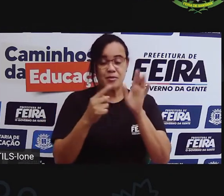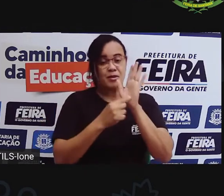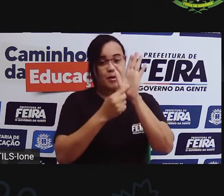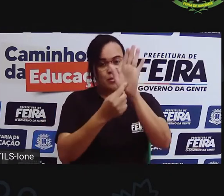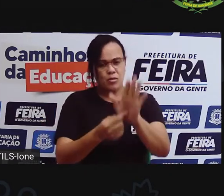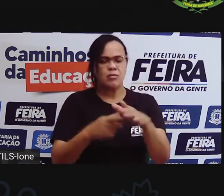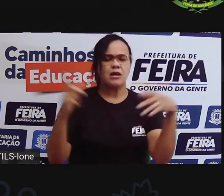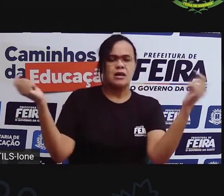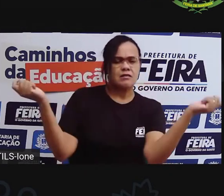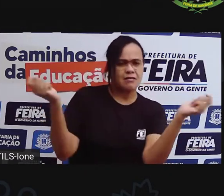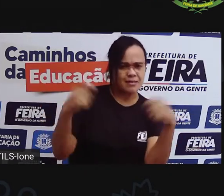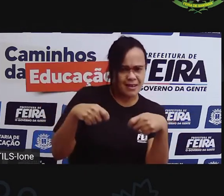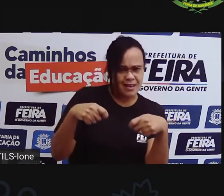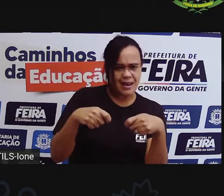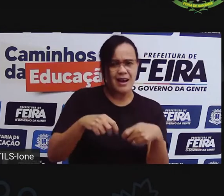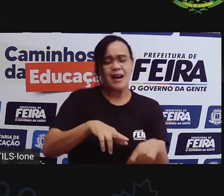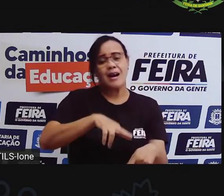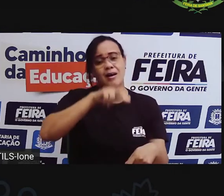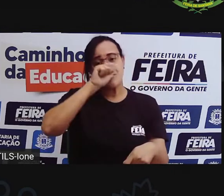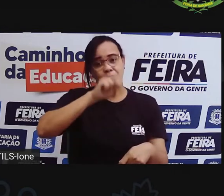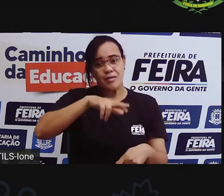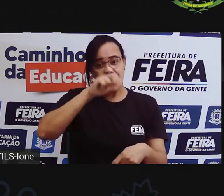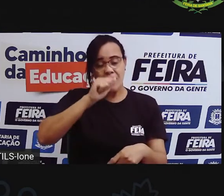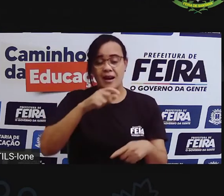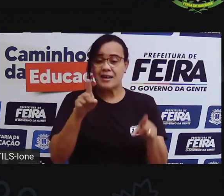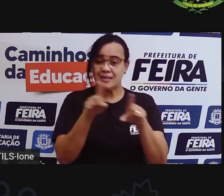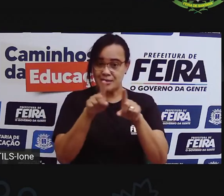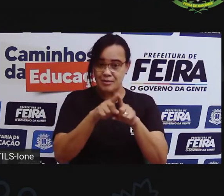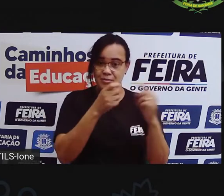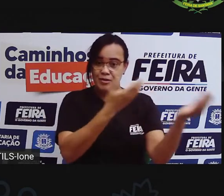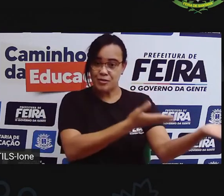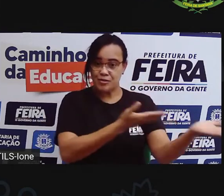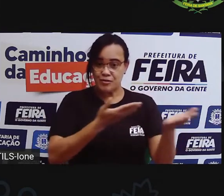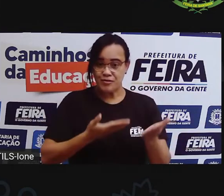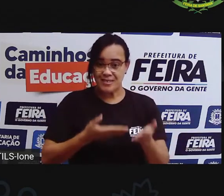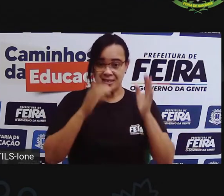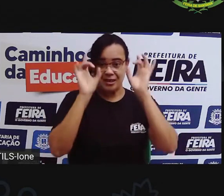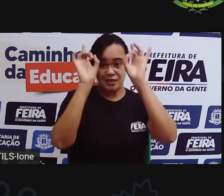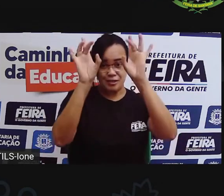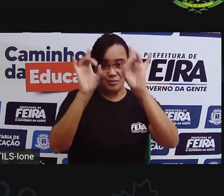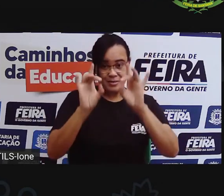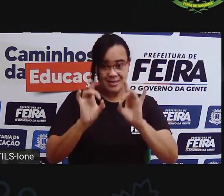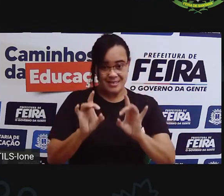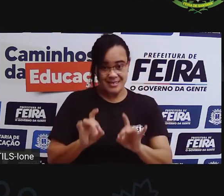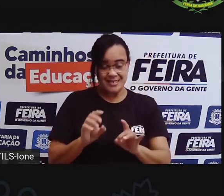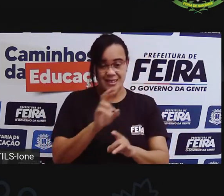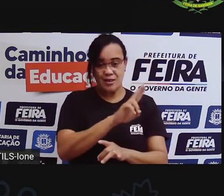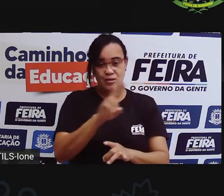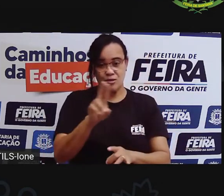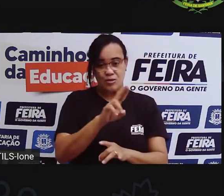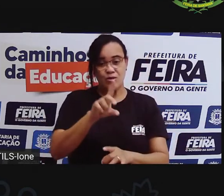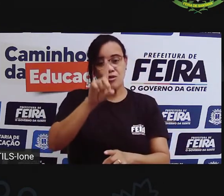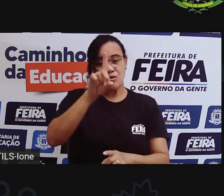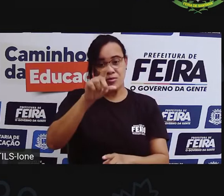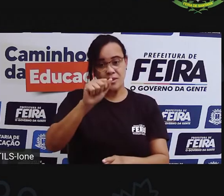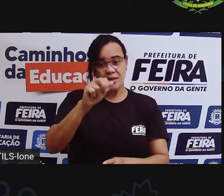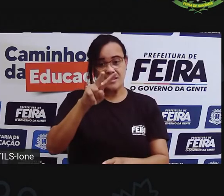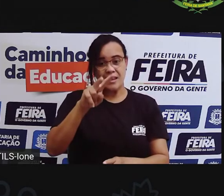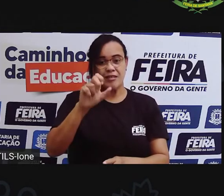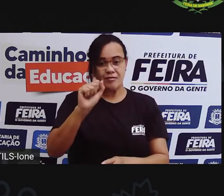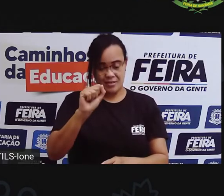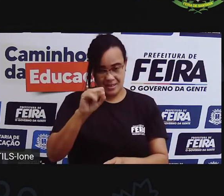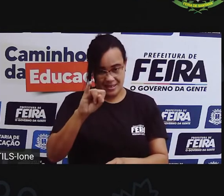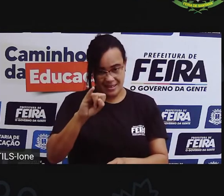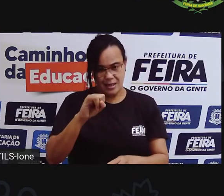para tocar com o ar. E ele tem um convidado especial, o Ravi. Vocês vão adorar conhecer o Ravi. Eu